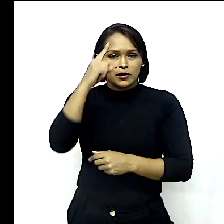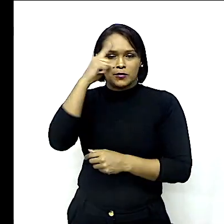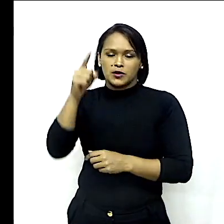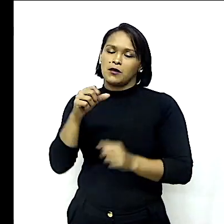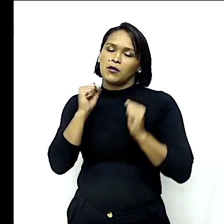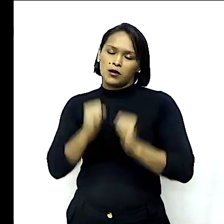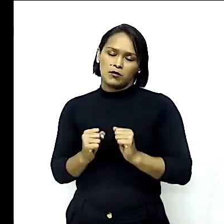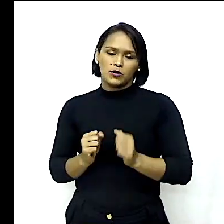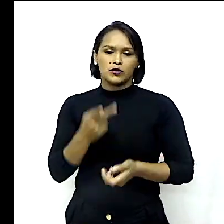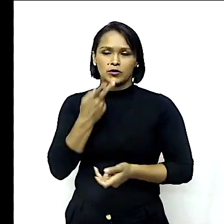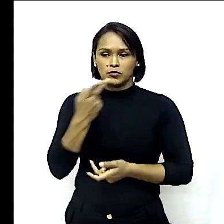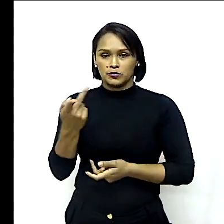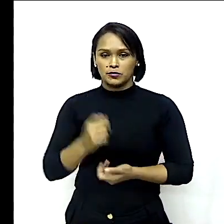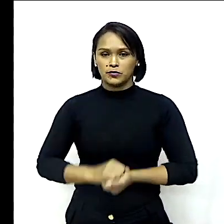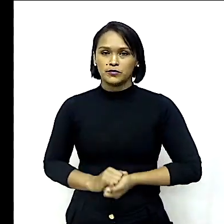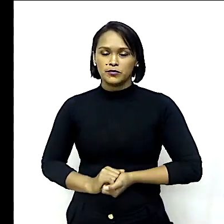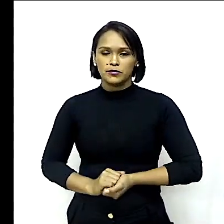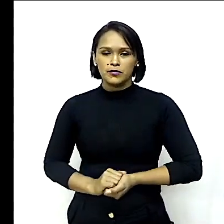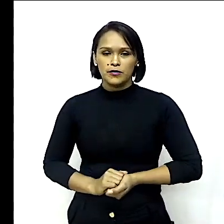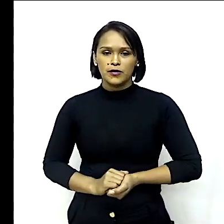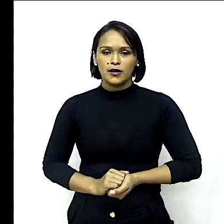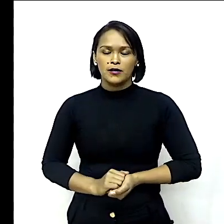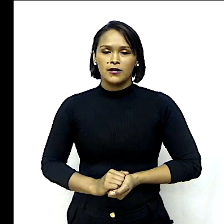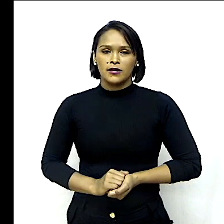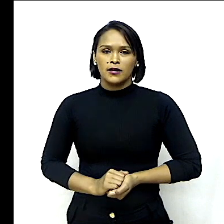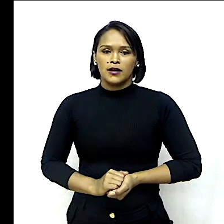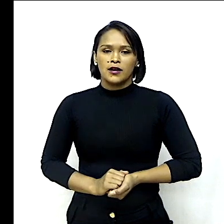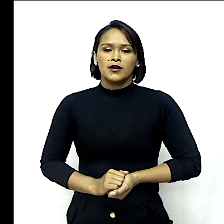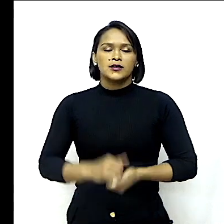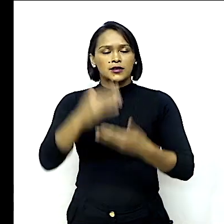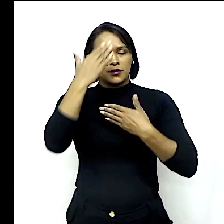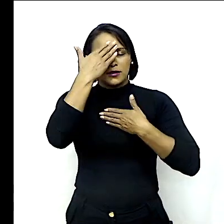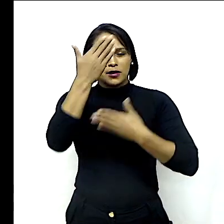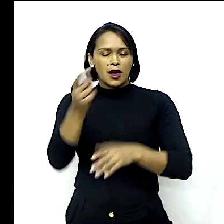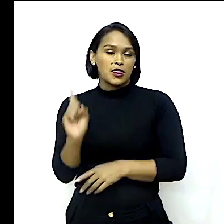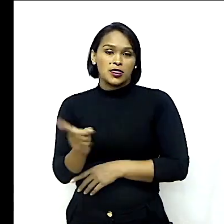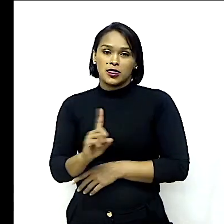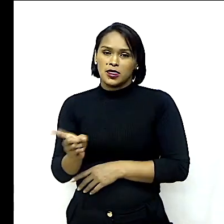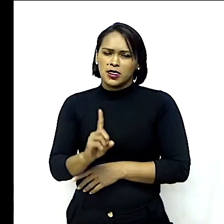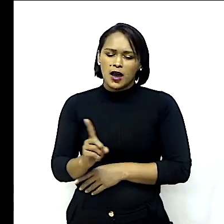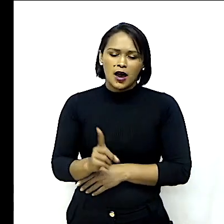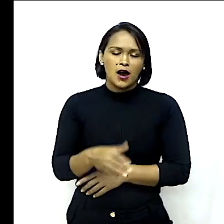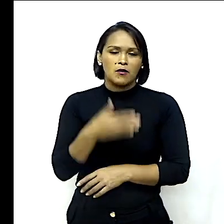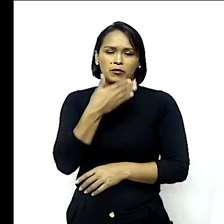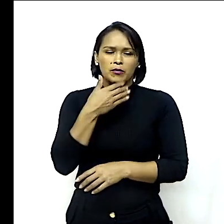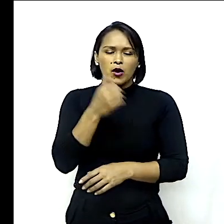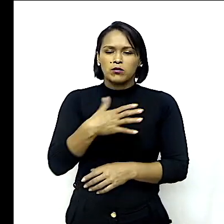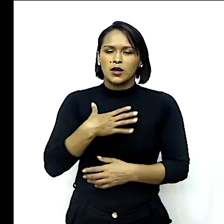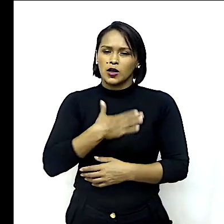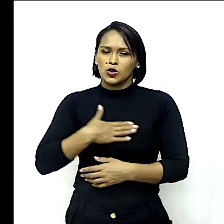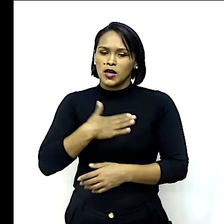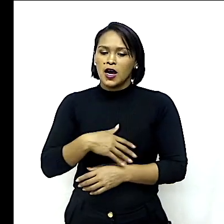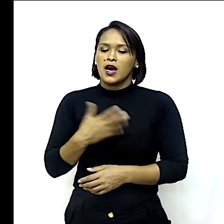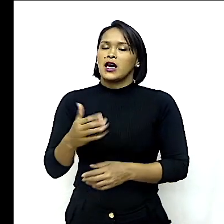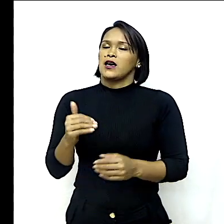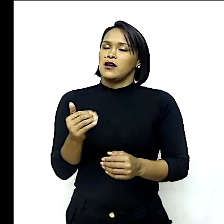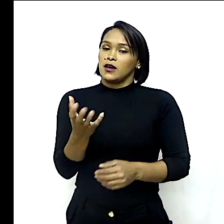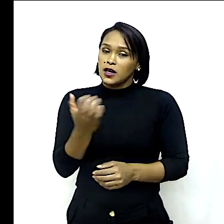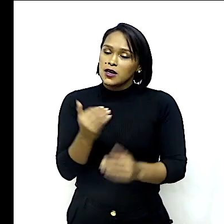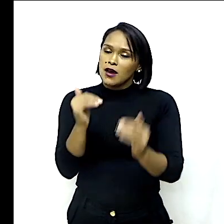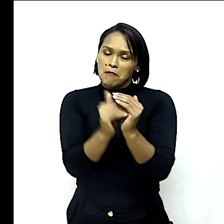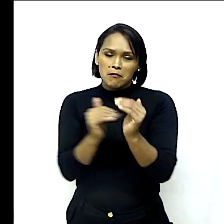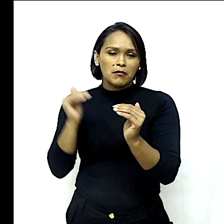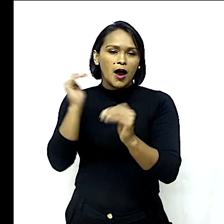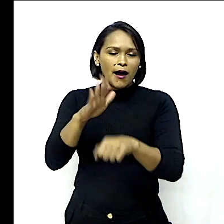Embaixador a palavra é sua é muito obrigado Roberto não não estamos satisfeitos queremos avançar